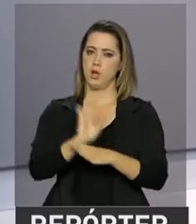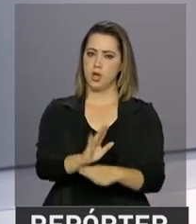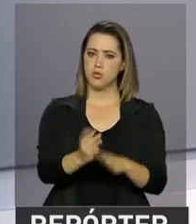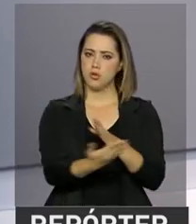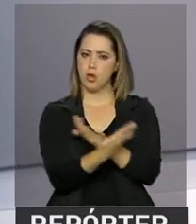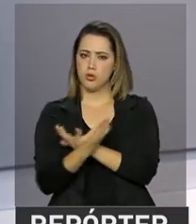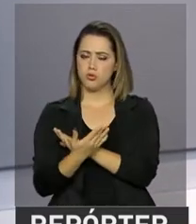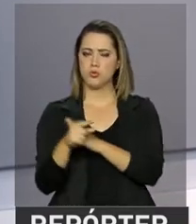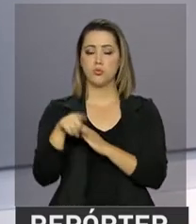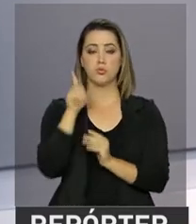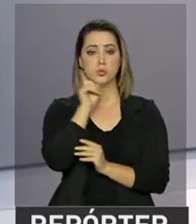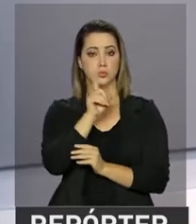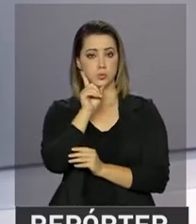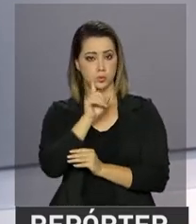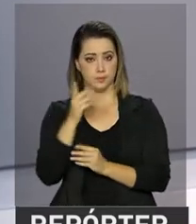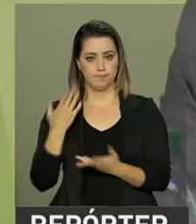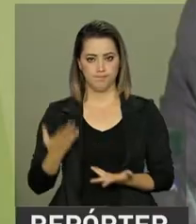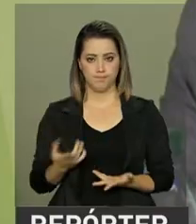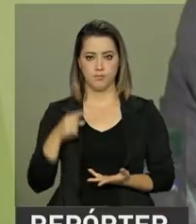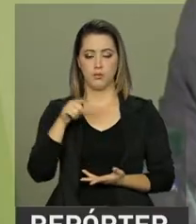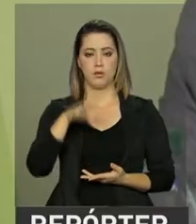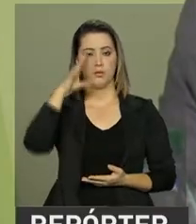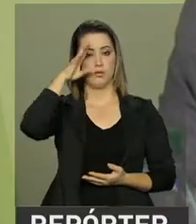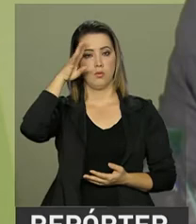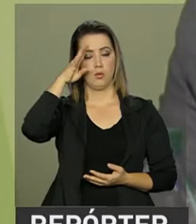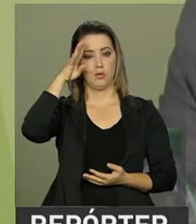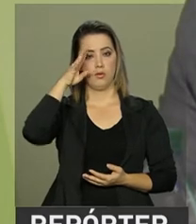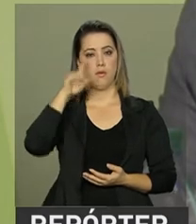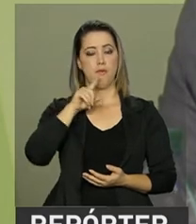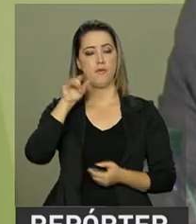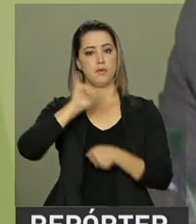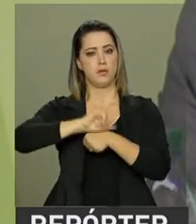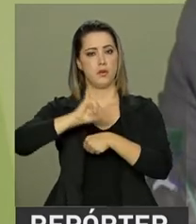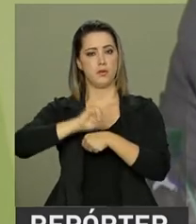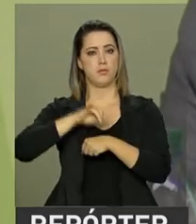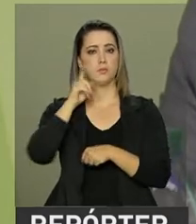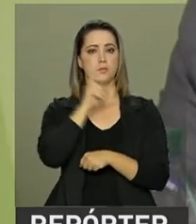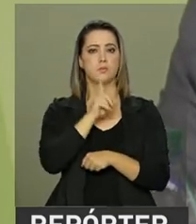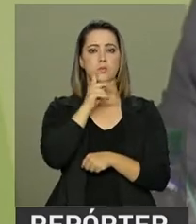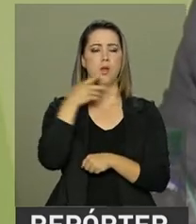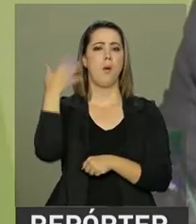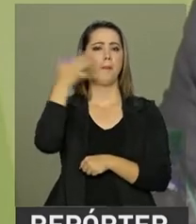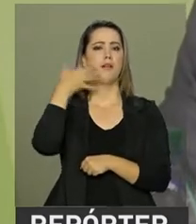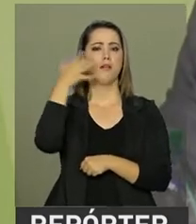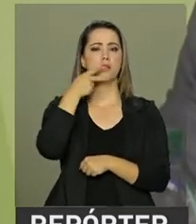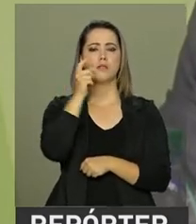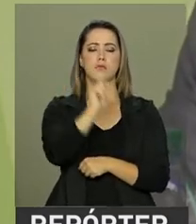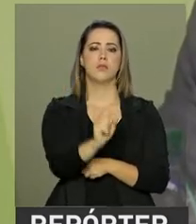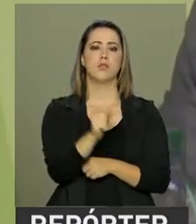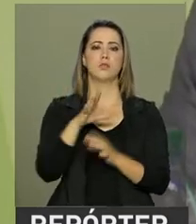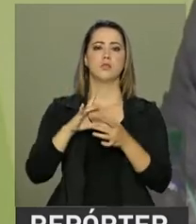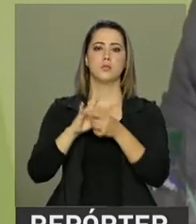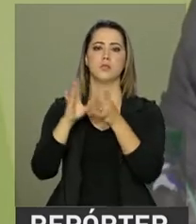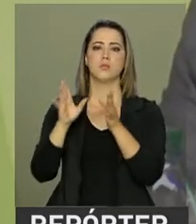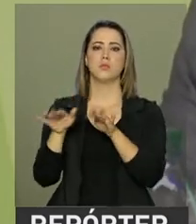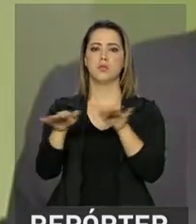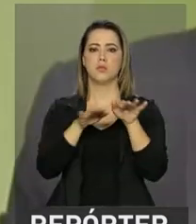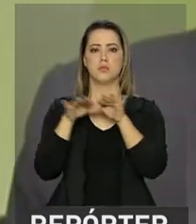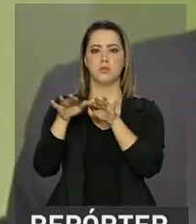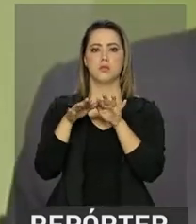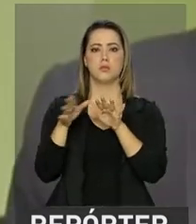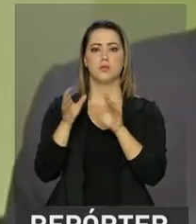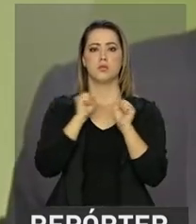com o governo norte americano nesta quarta feira em washington durante uma palestra ele falou sobre independência e harmonia